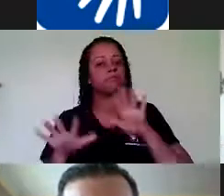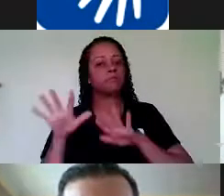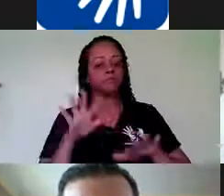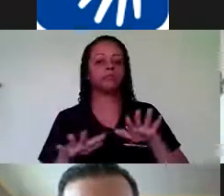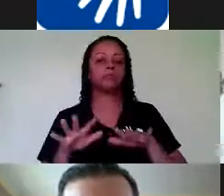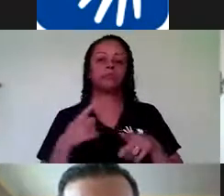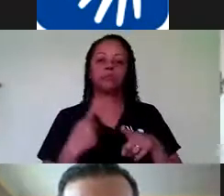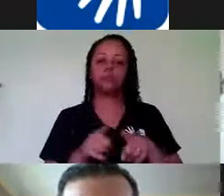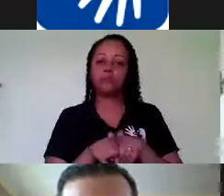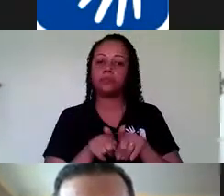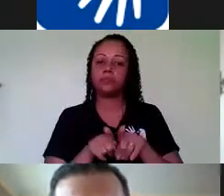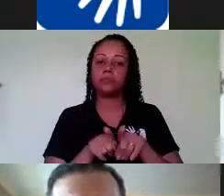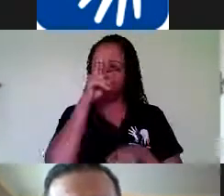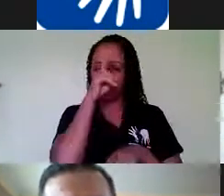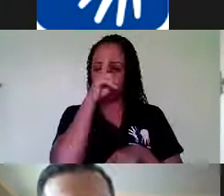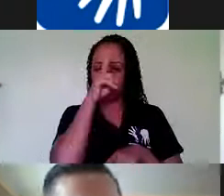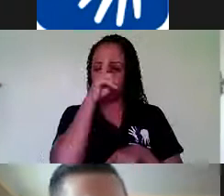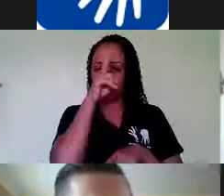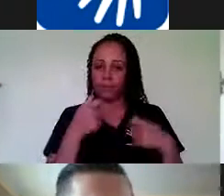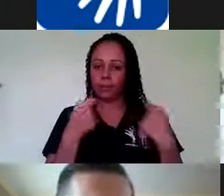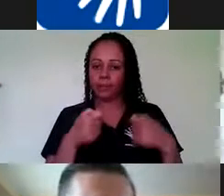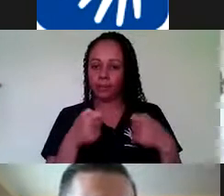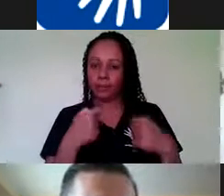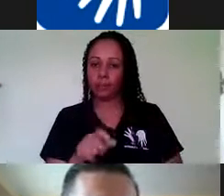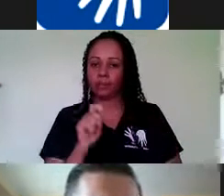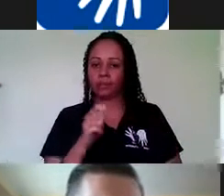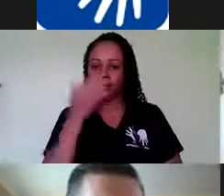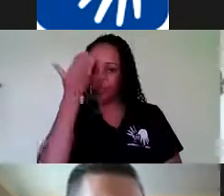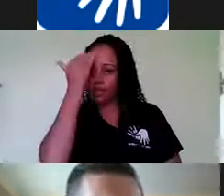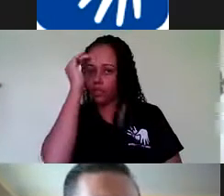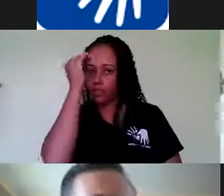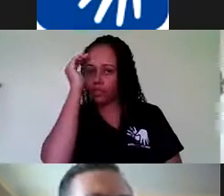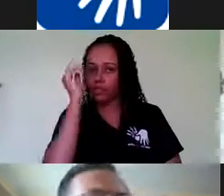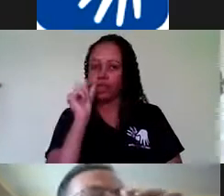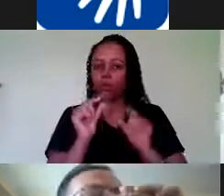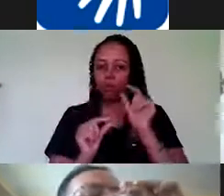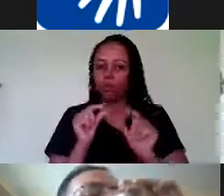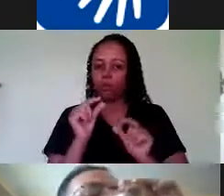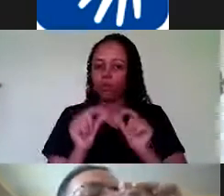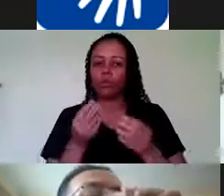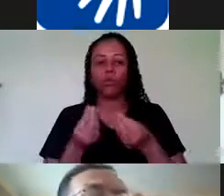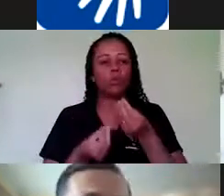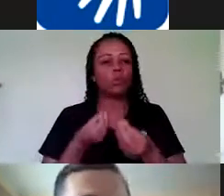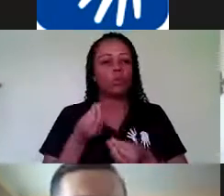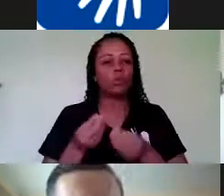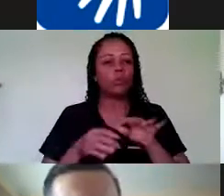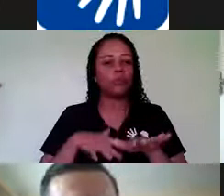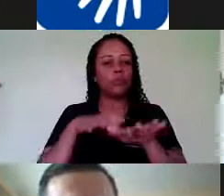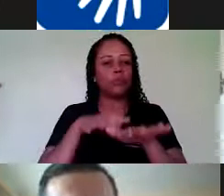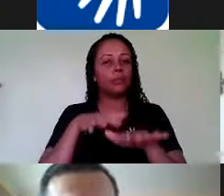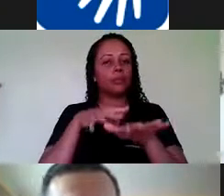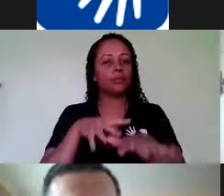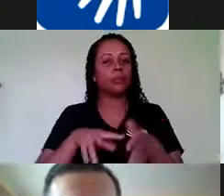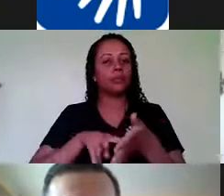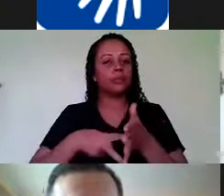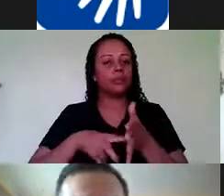E lembrando, né, que a gente precisa aqui entender um pouco mais como que esse movimento sindical, né, como que ele